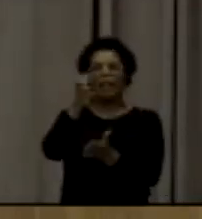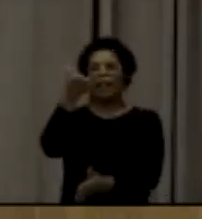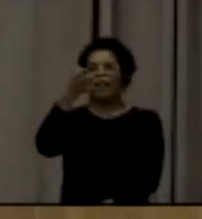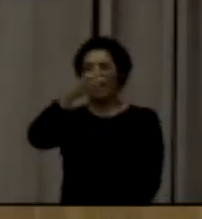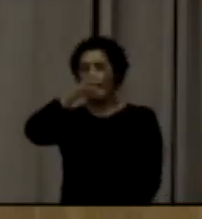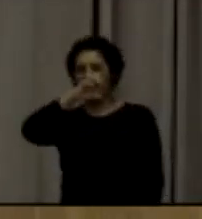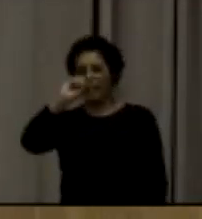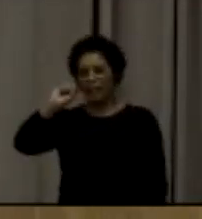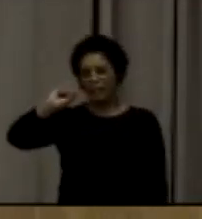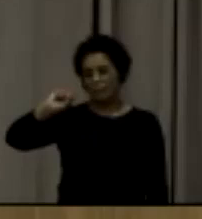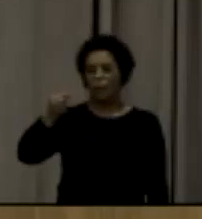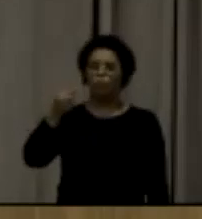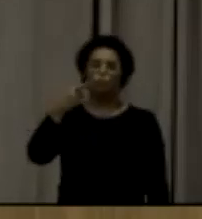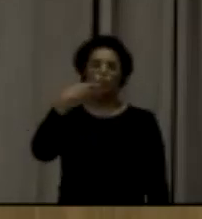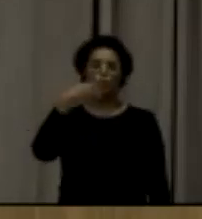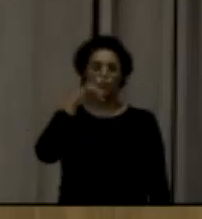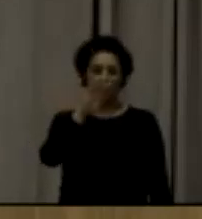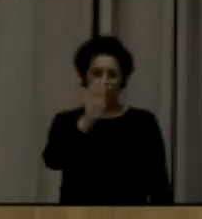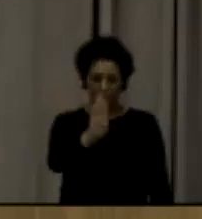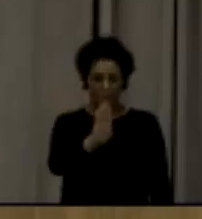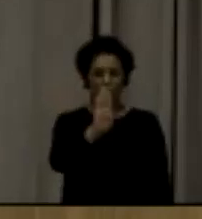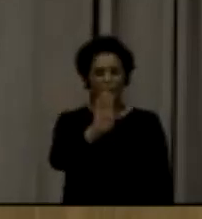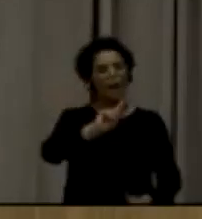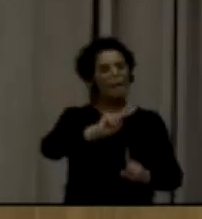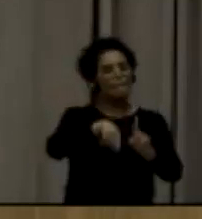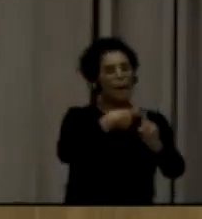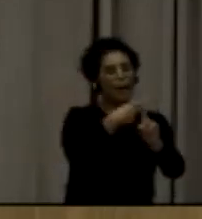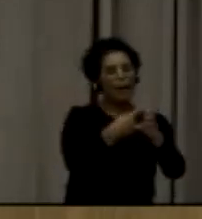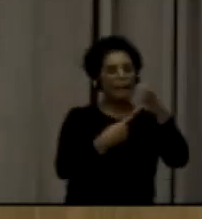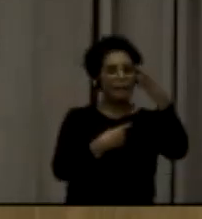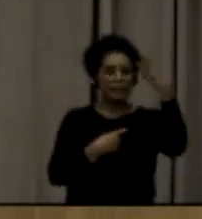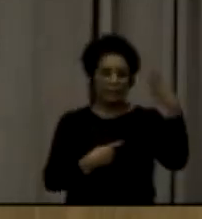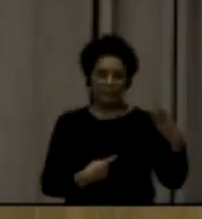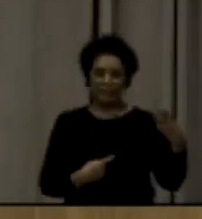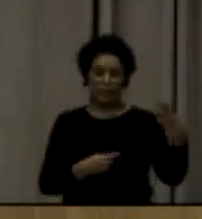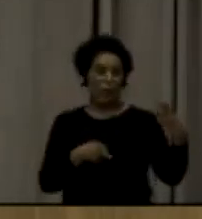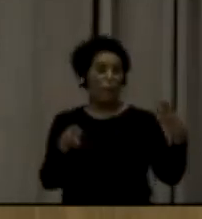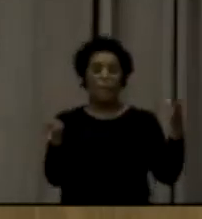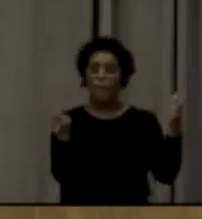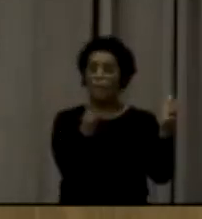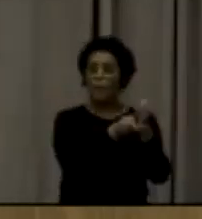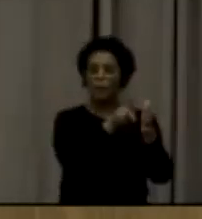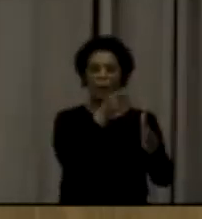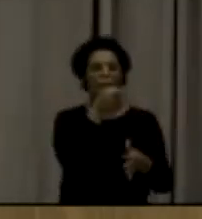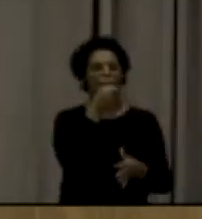pontos do PIB, mas 3 são para medicamentos.